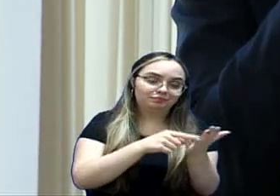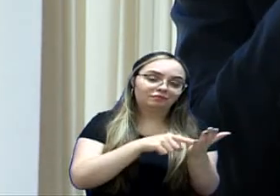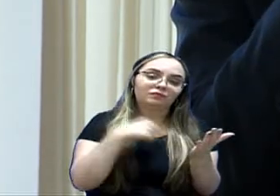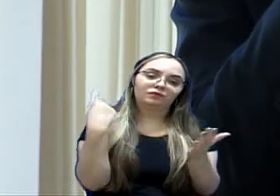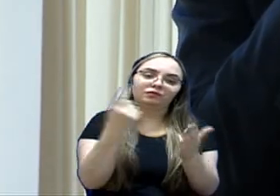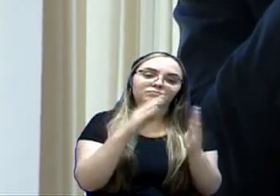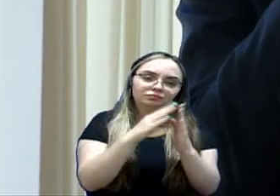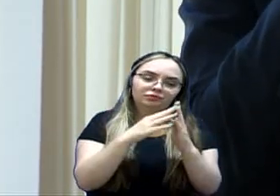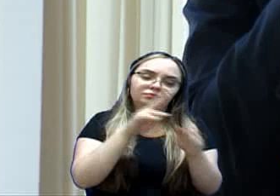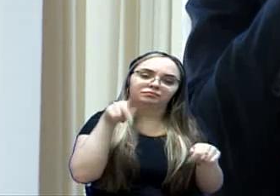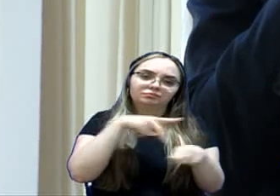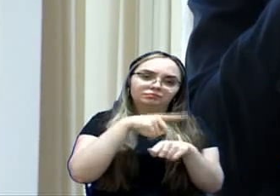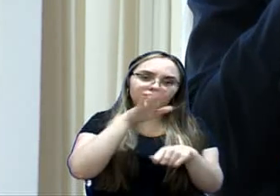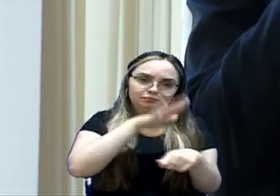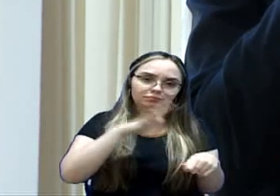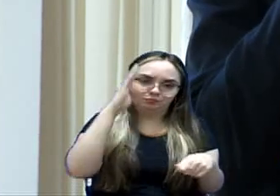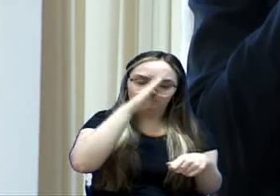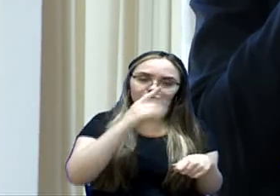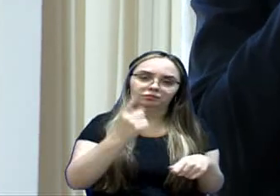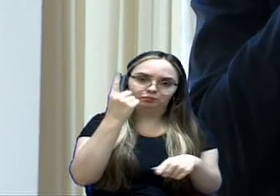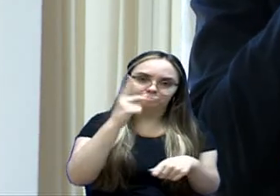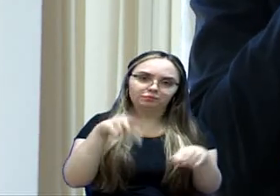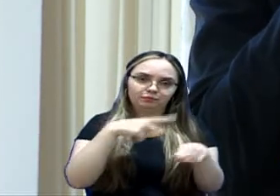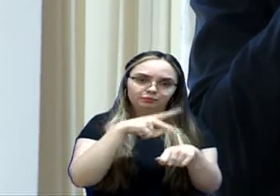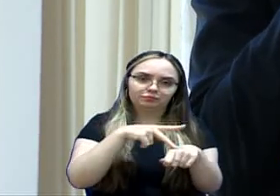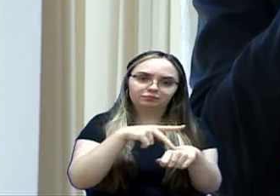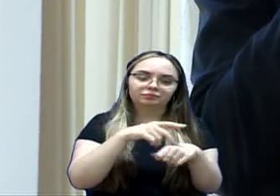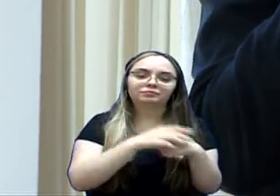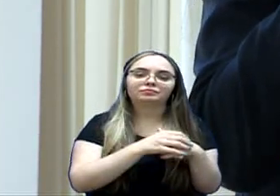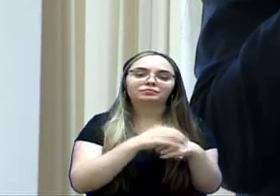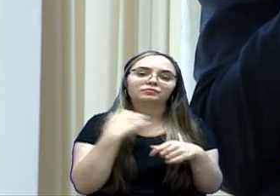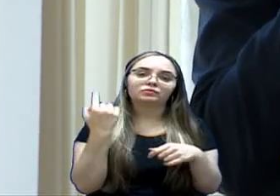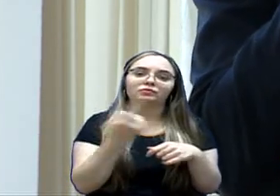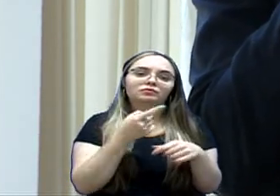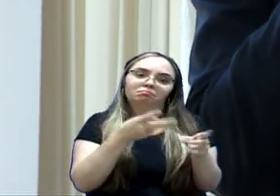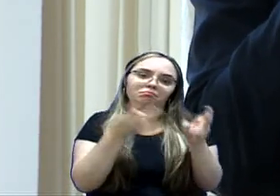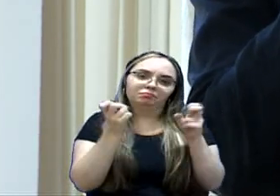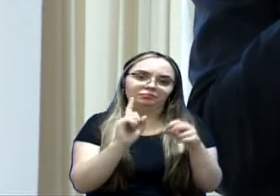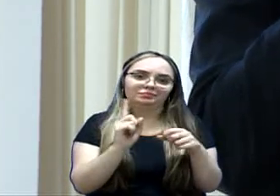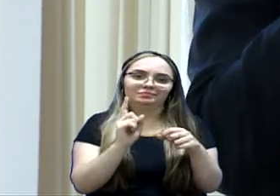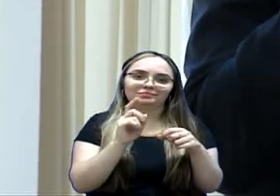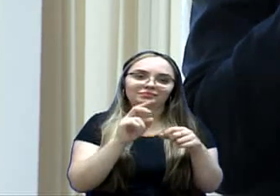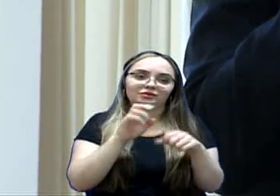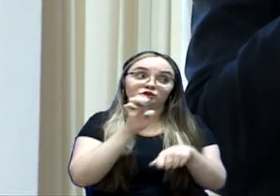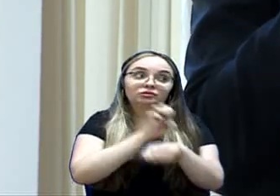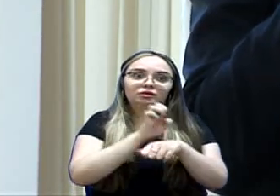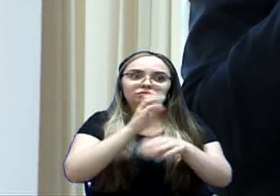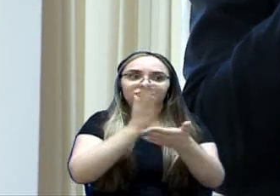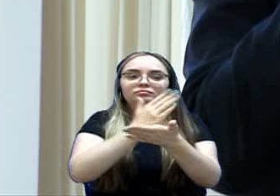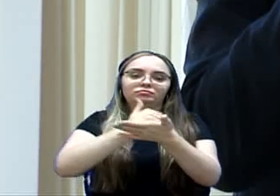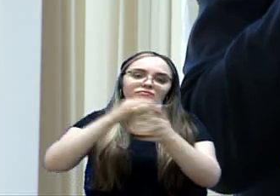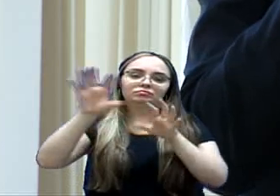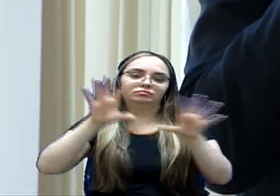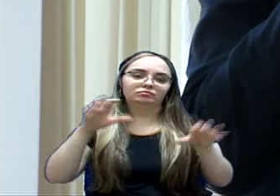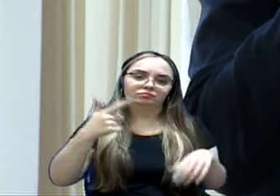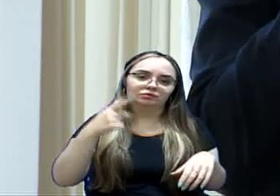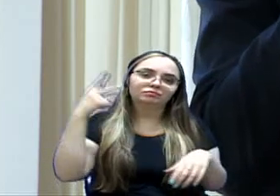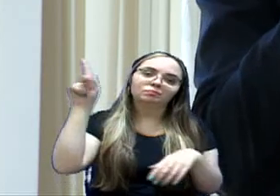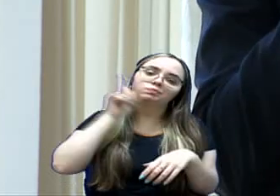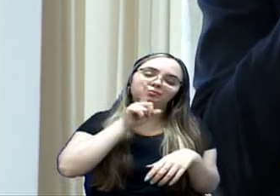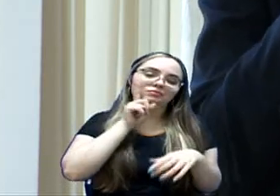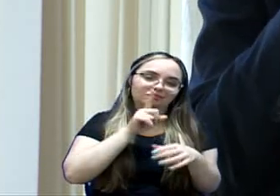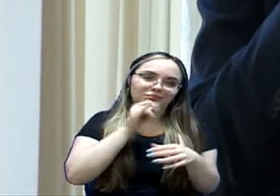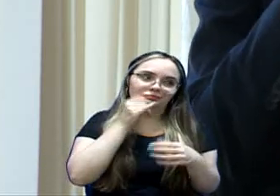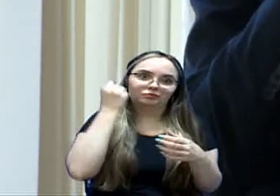moramos em uma república federativa na qual não observamos essa diferenciação tão grande quanto a gente observa, por exemplo,